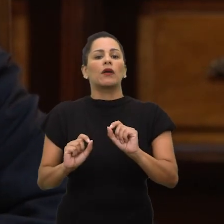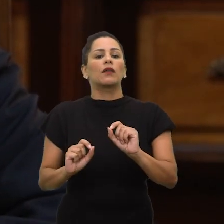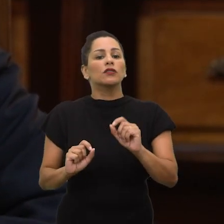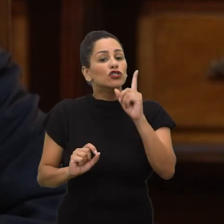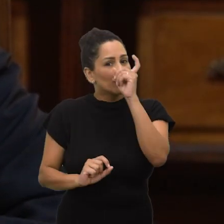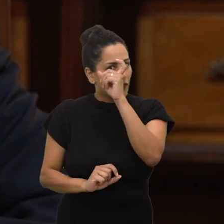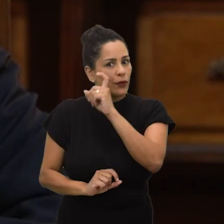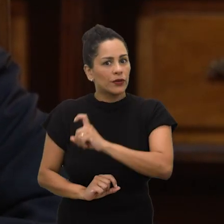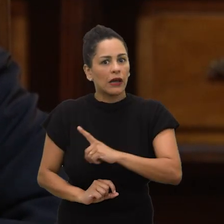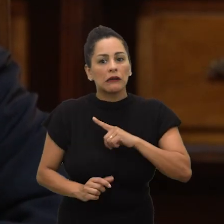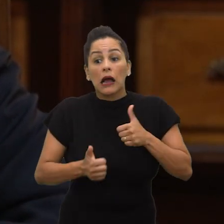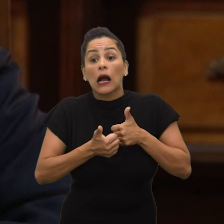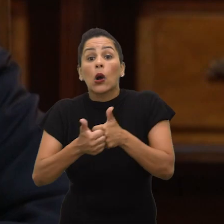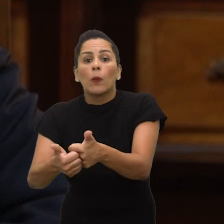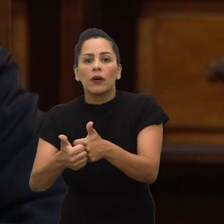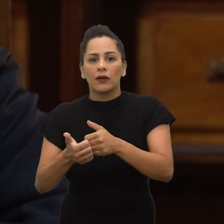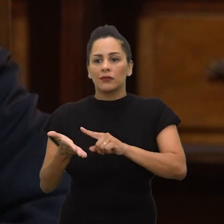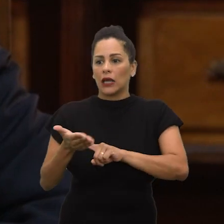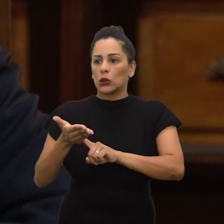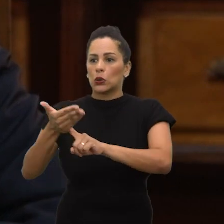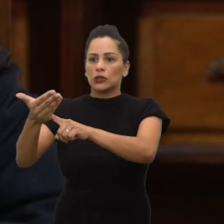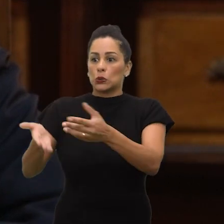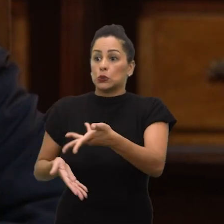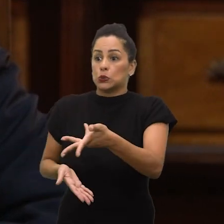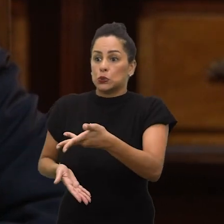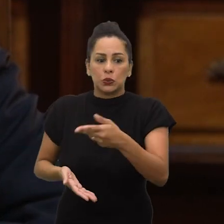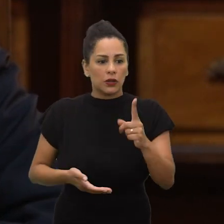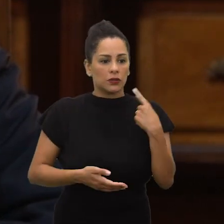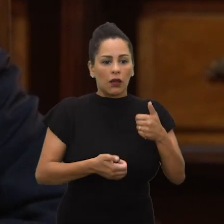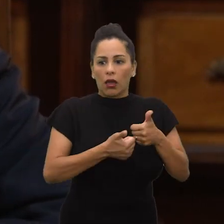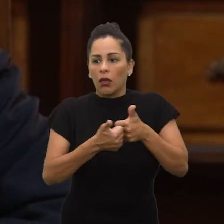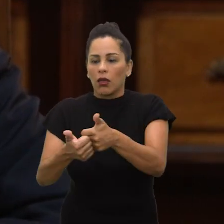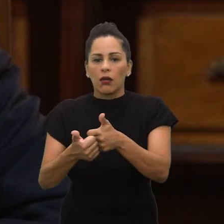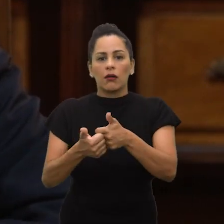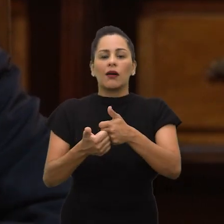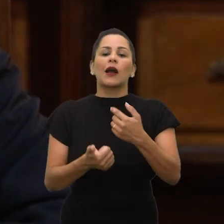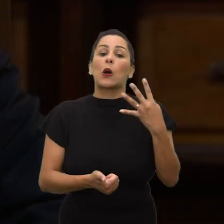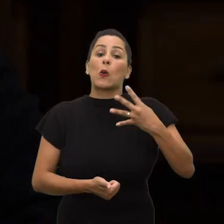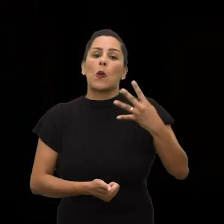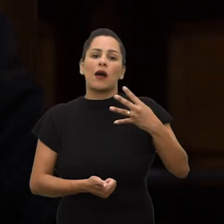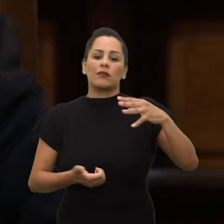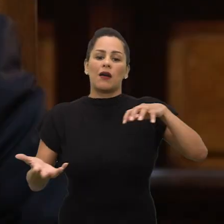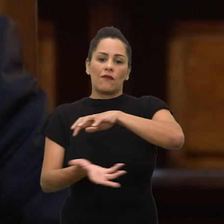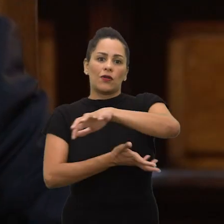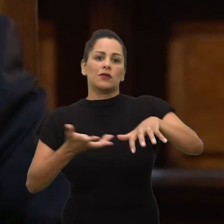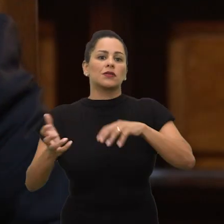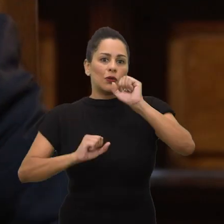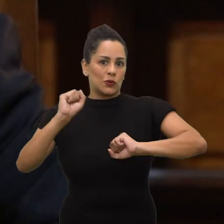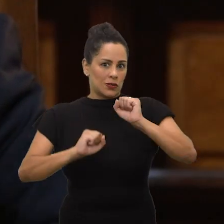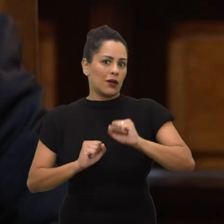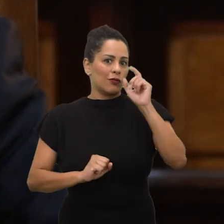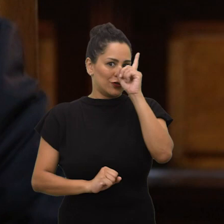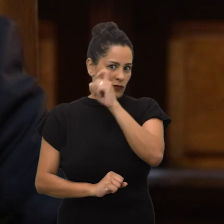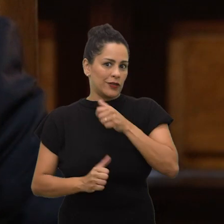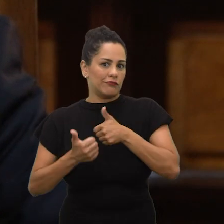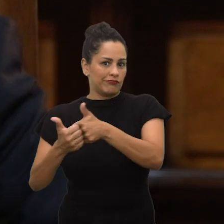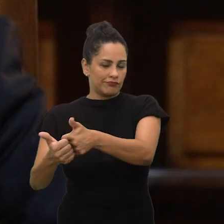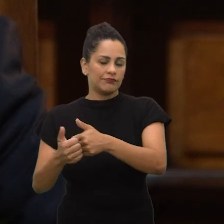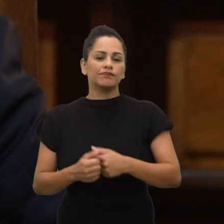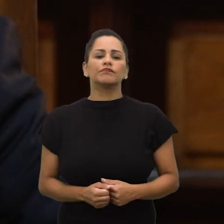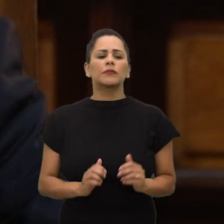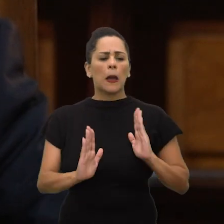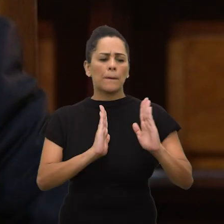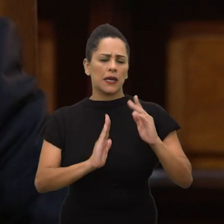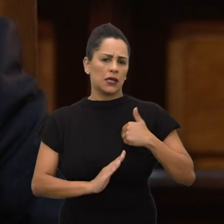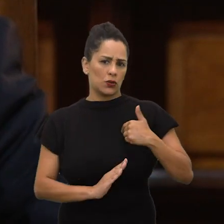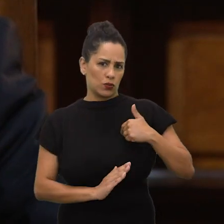grande dificuldade acompanhar essa e assim quarta Revolução Industrial durante o período em que esteve na